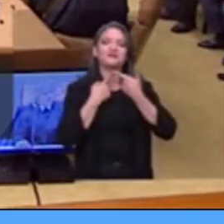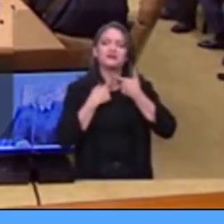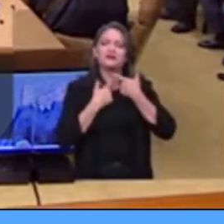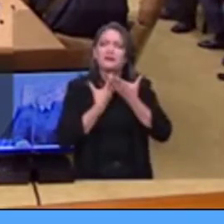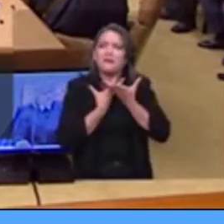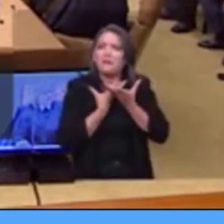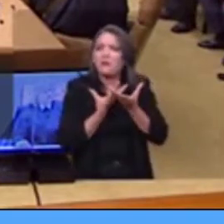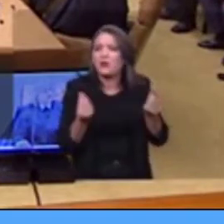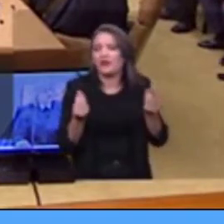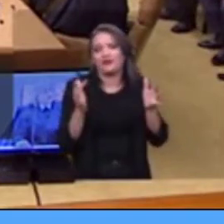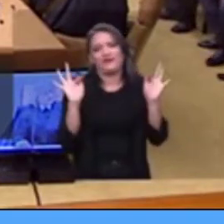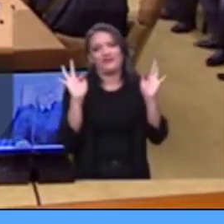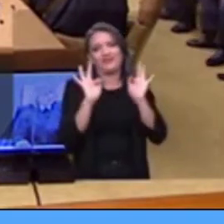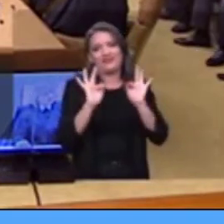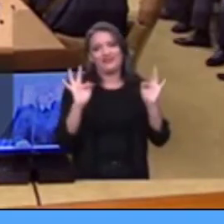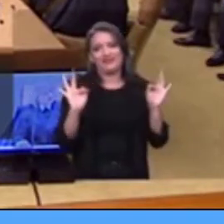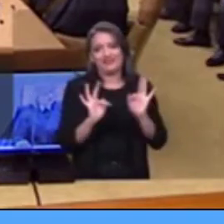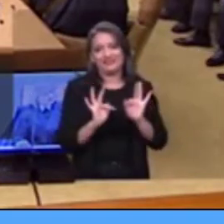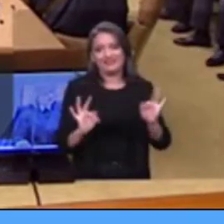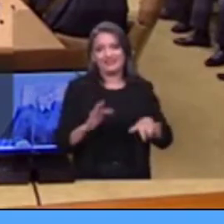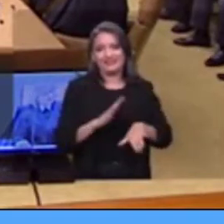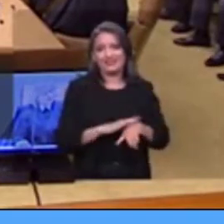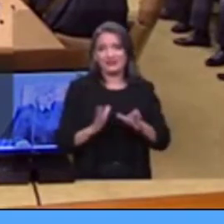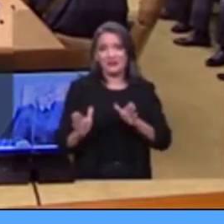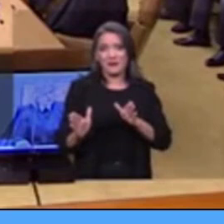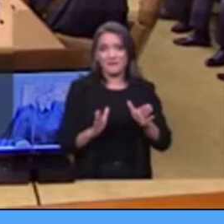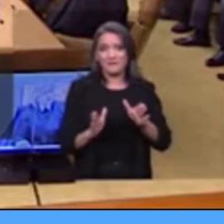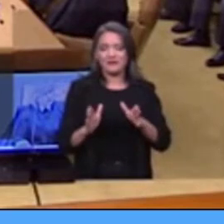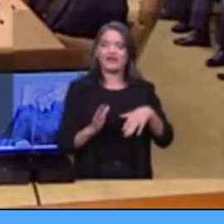muita felicidade no exercício da jurisdição